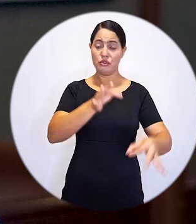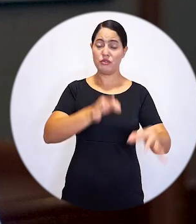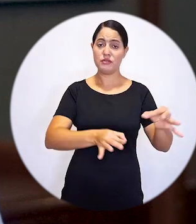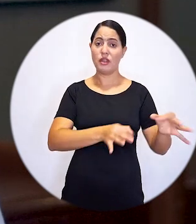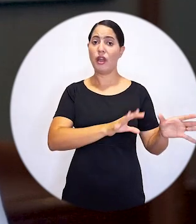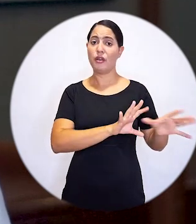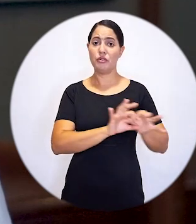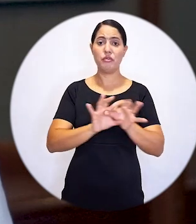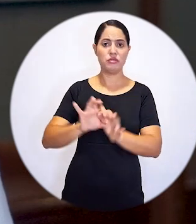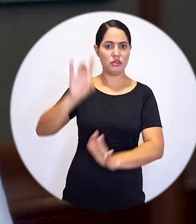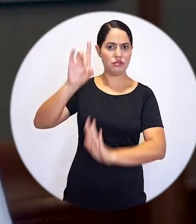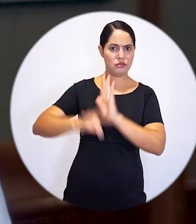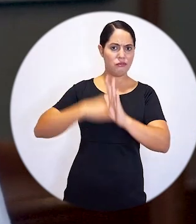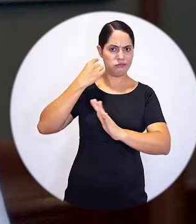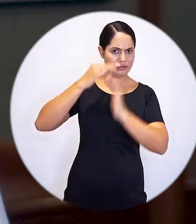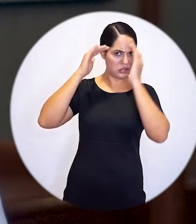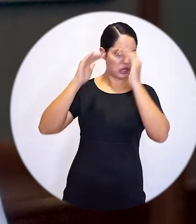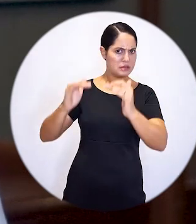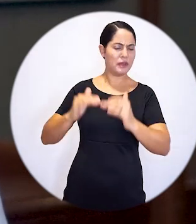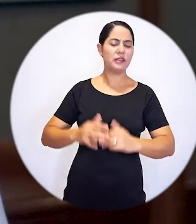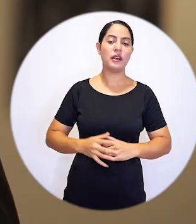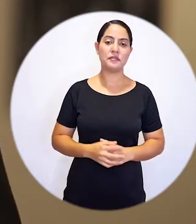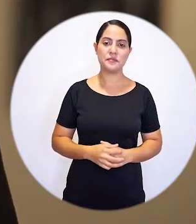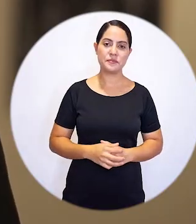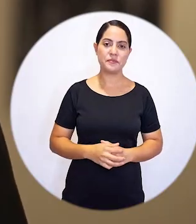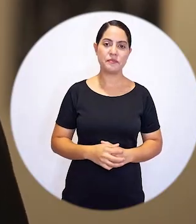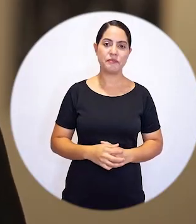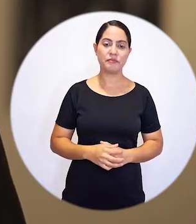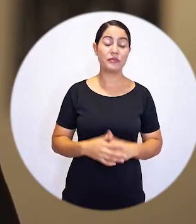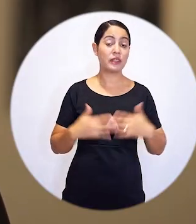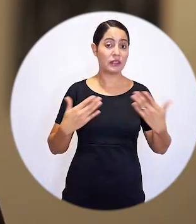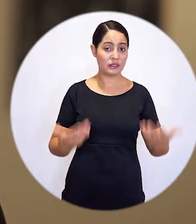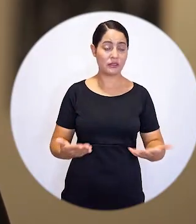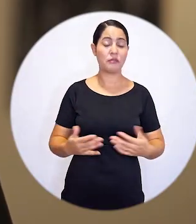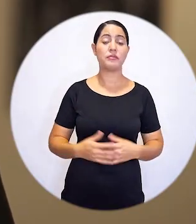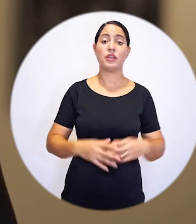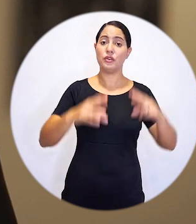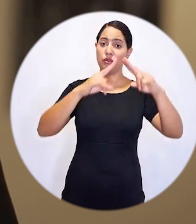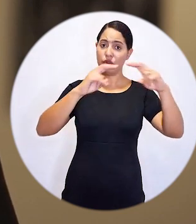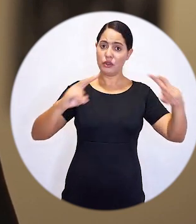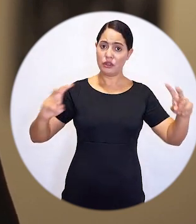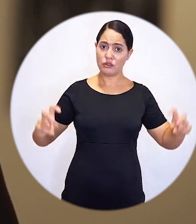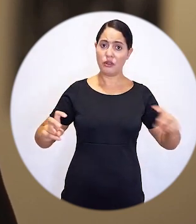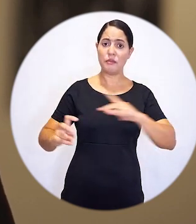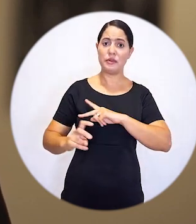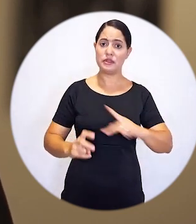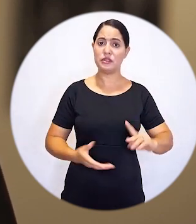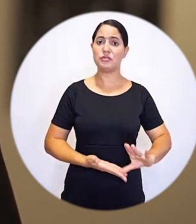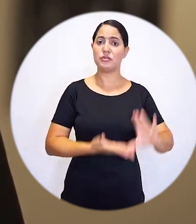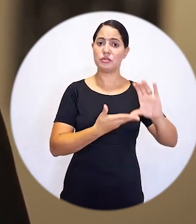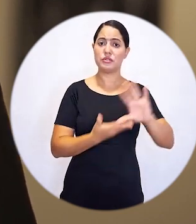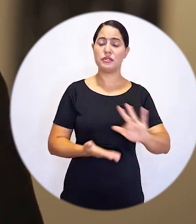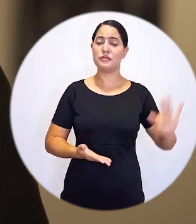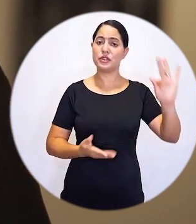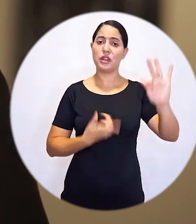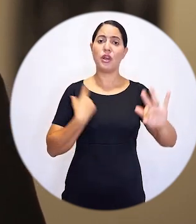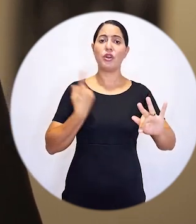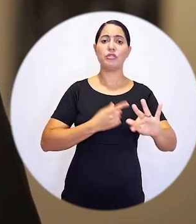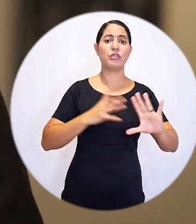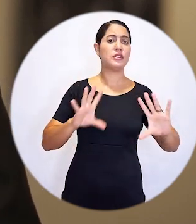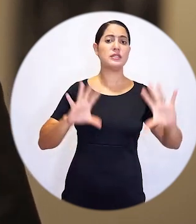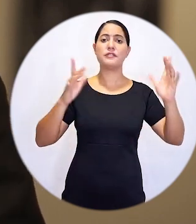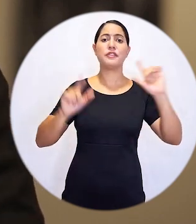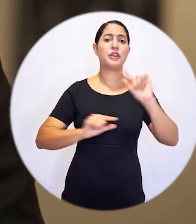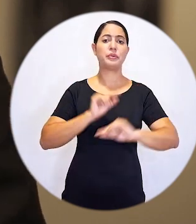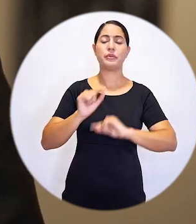levando-se em conta as prerrogativas da advocacia. Em Florianópolis, sob a liderança do nosso conselheiro federal Pedro Miranda, fizemos um importante